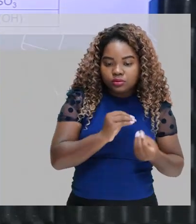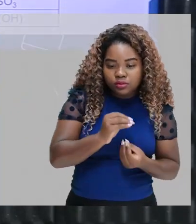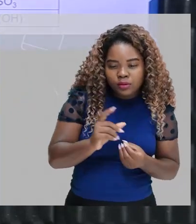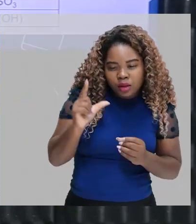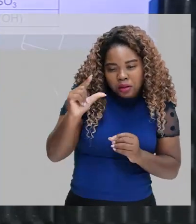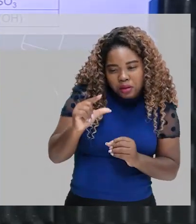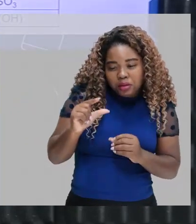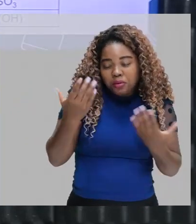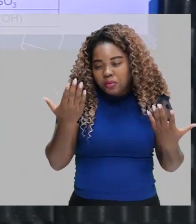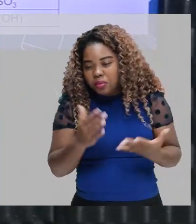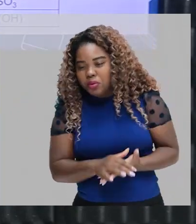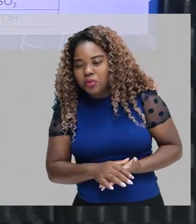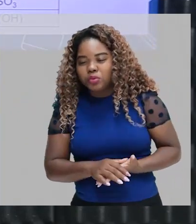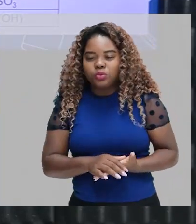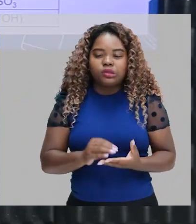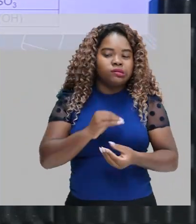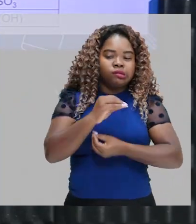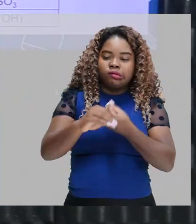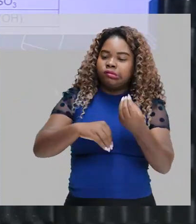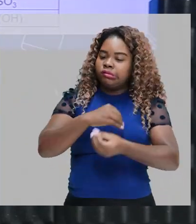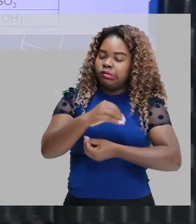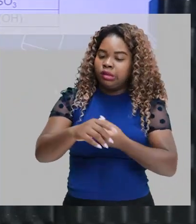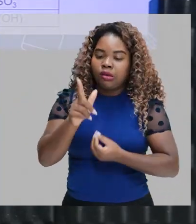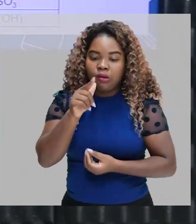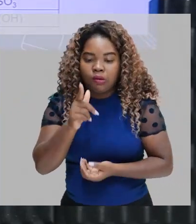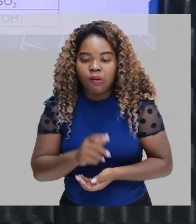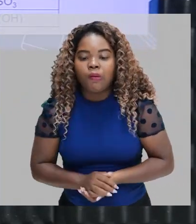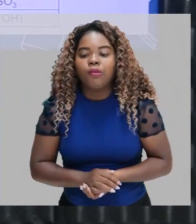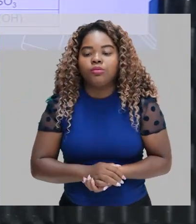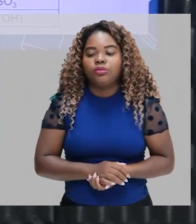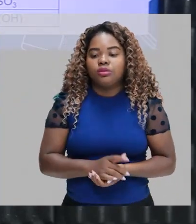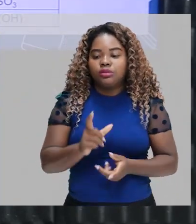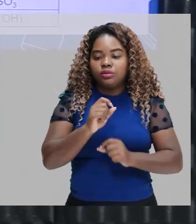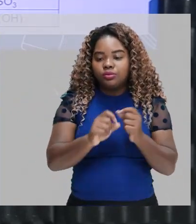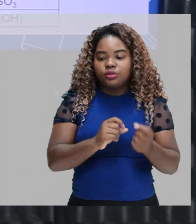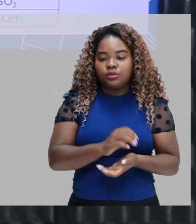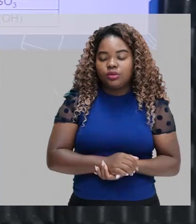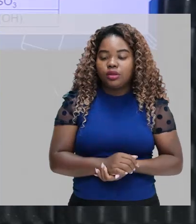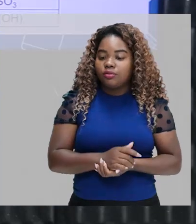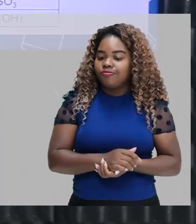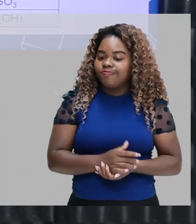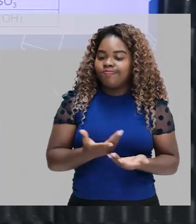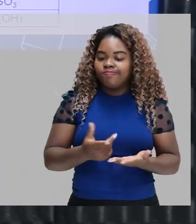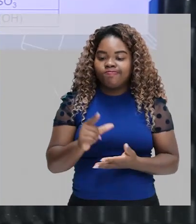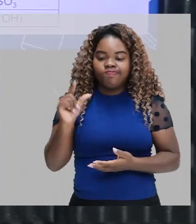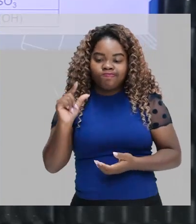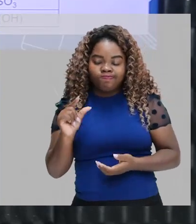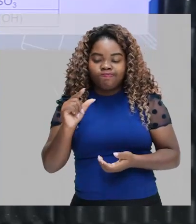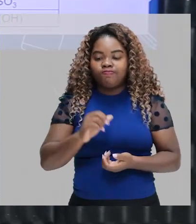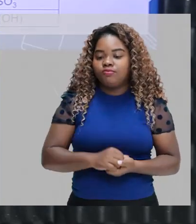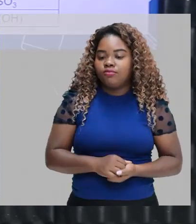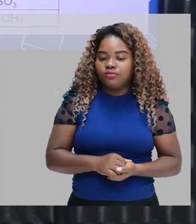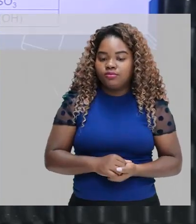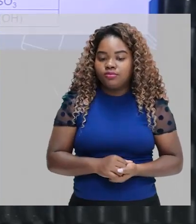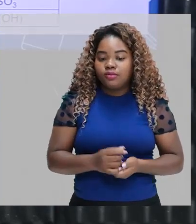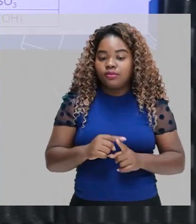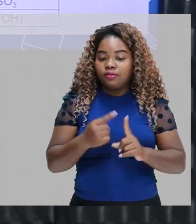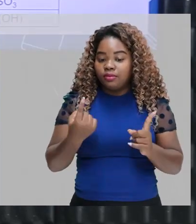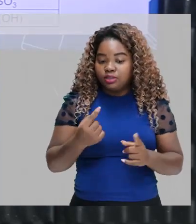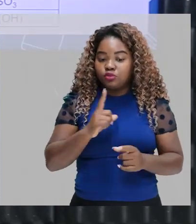pouca afinidade com a água, a sua solubilidade na água é pequena. Mas, no